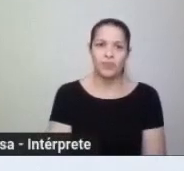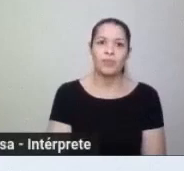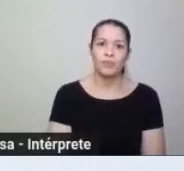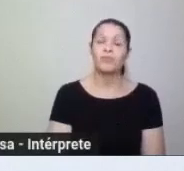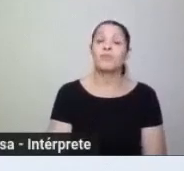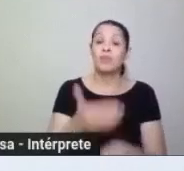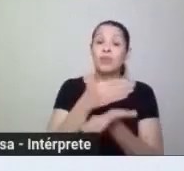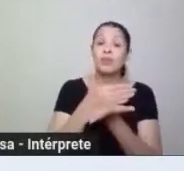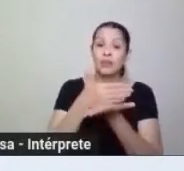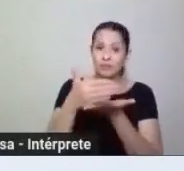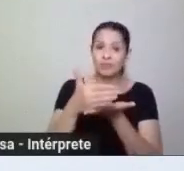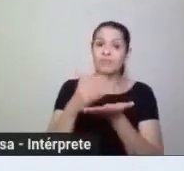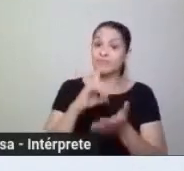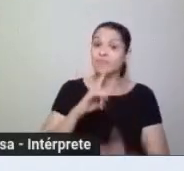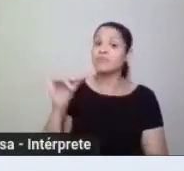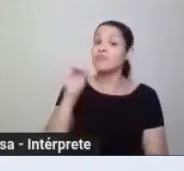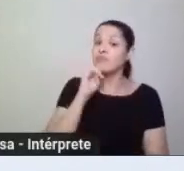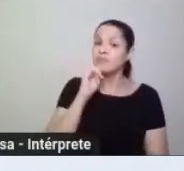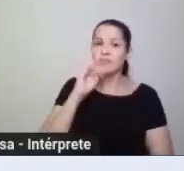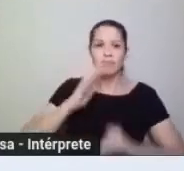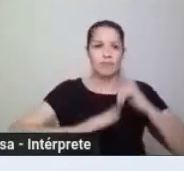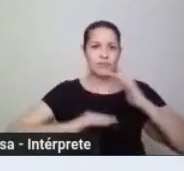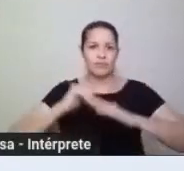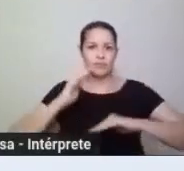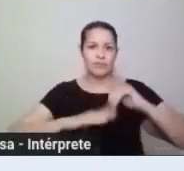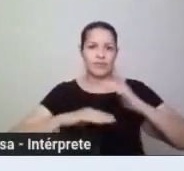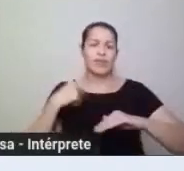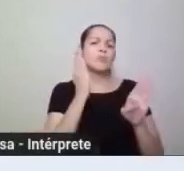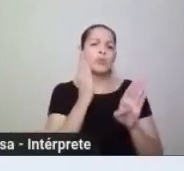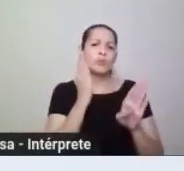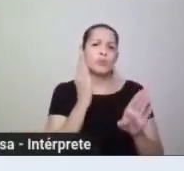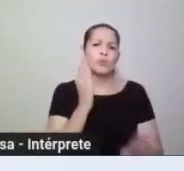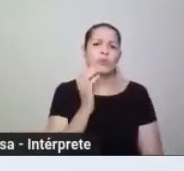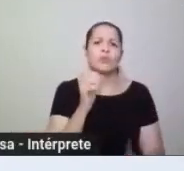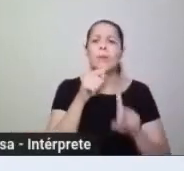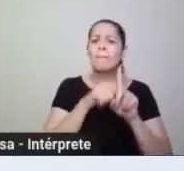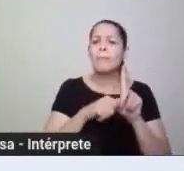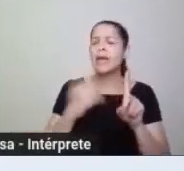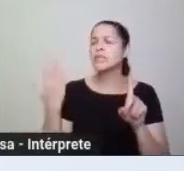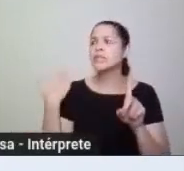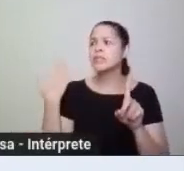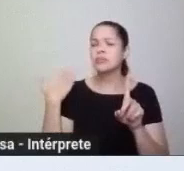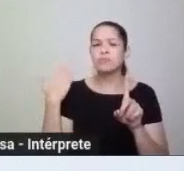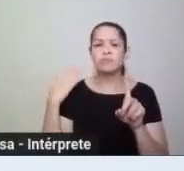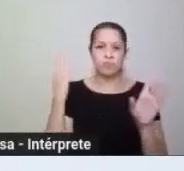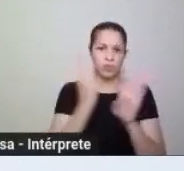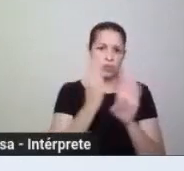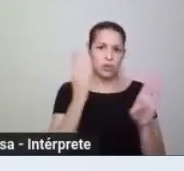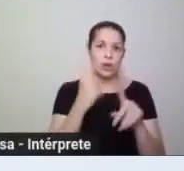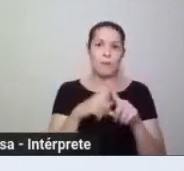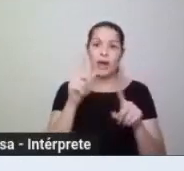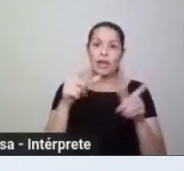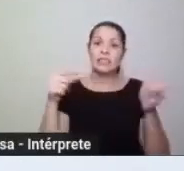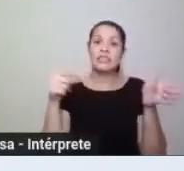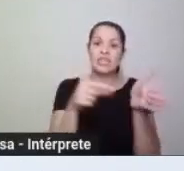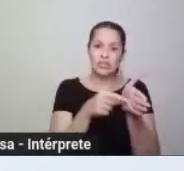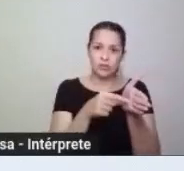Começando, né, nos cases aí que a gente pegou nesses últimos meses aí com a instalação dos